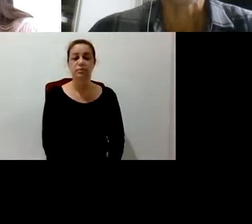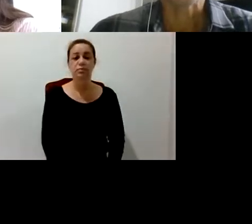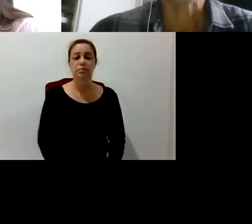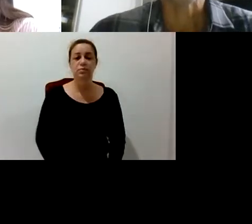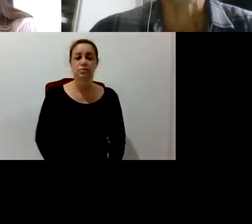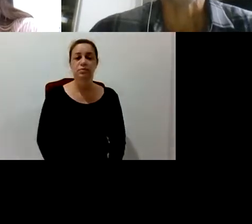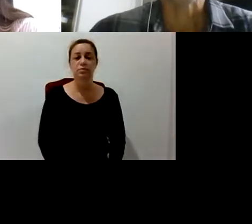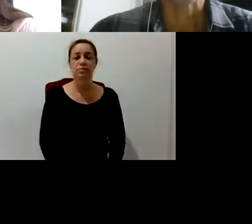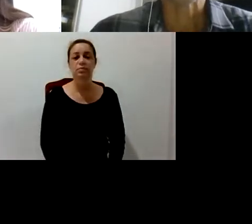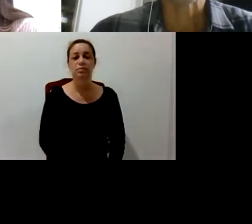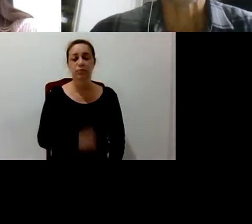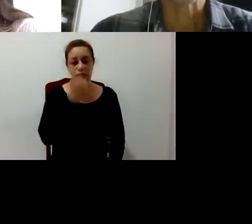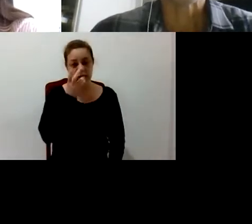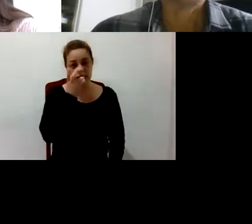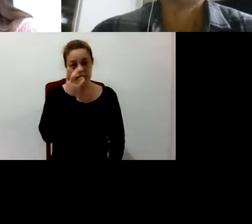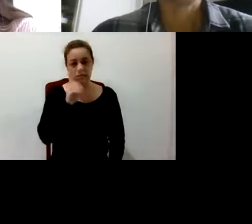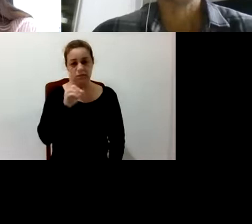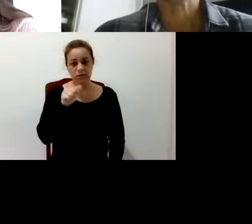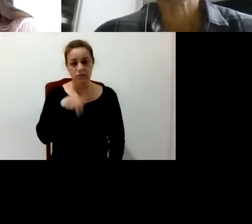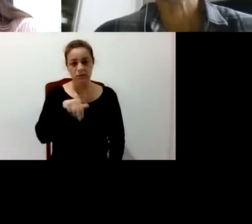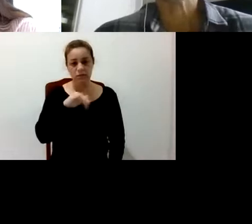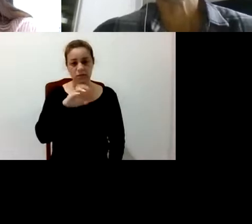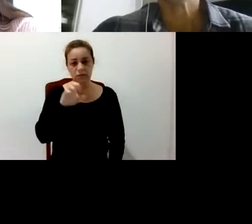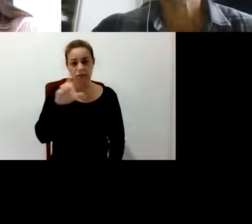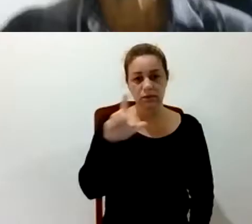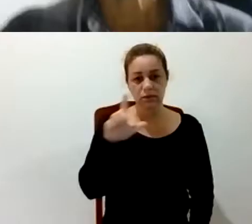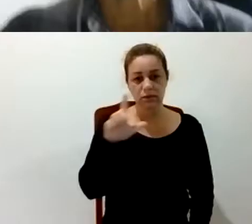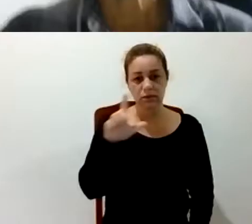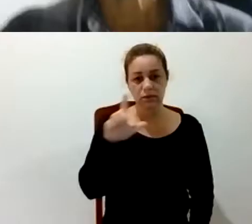Ah, parece que a Daniela falou uma coisa aqui para a Dalva.